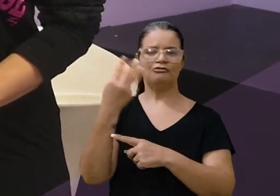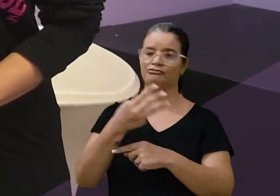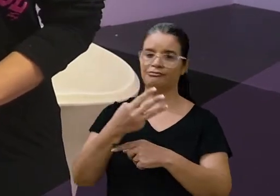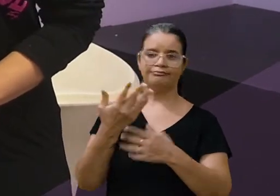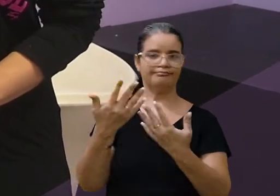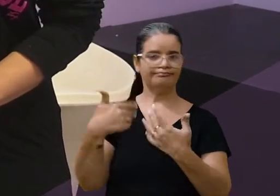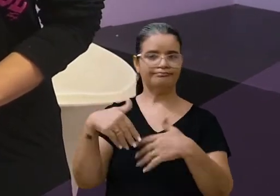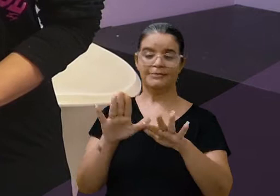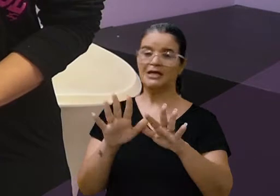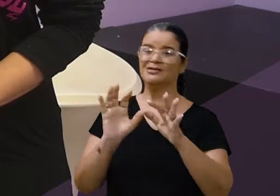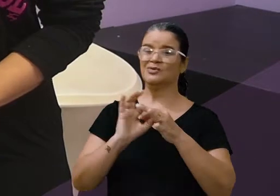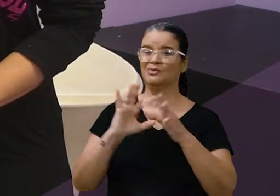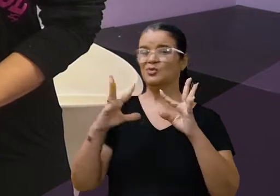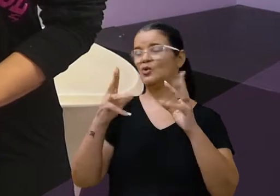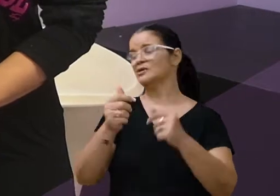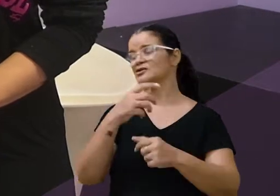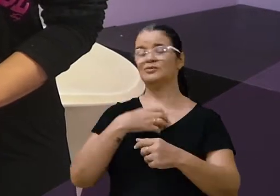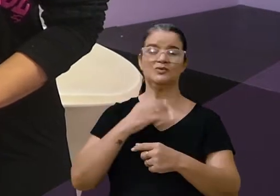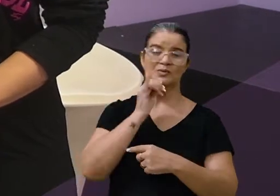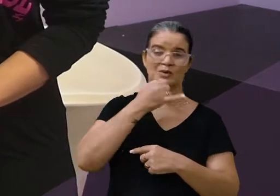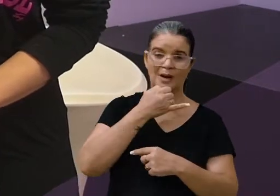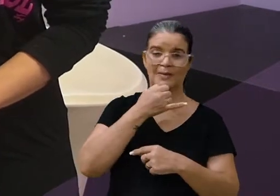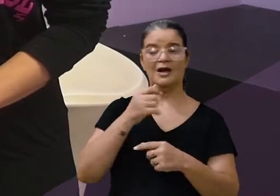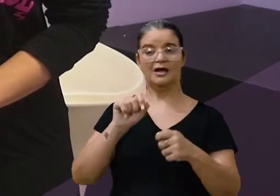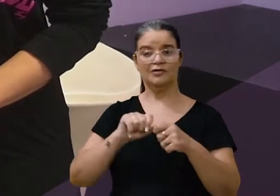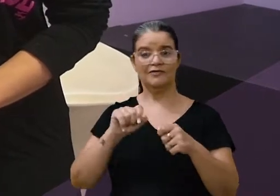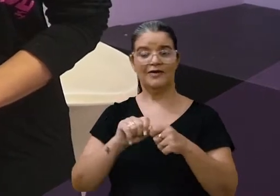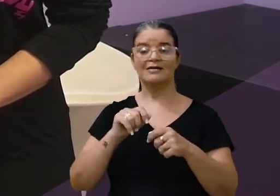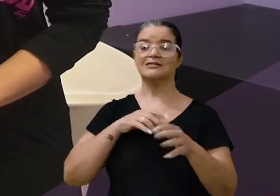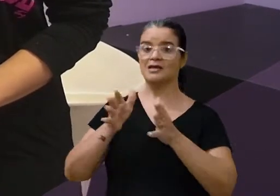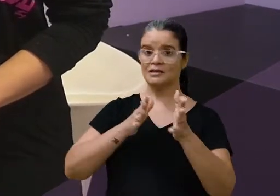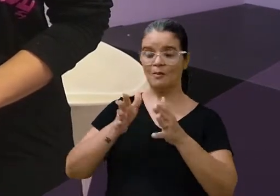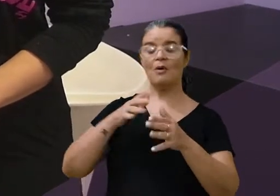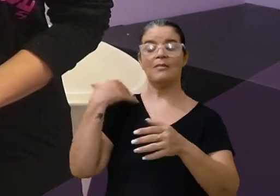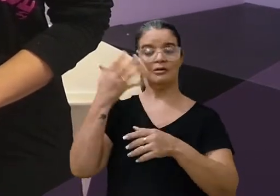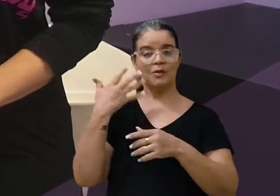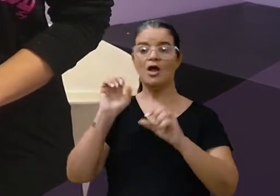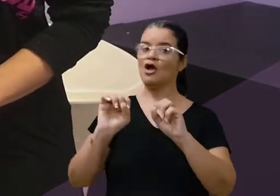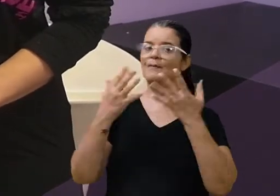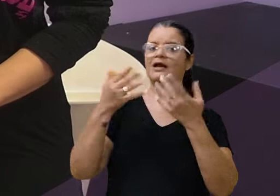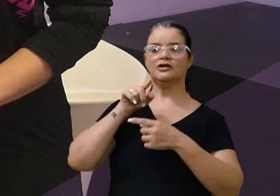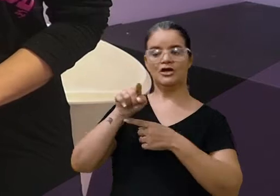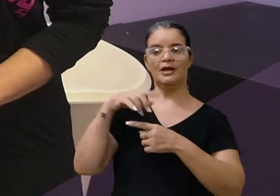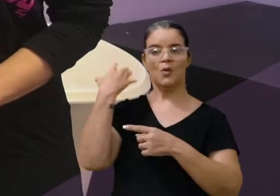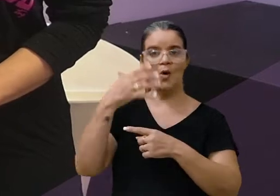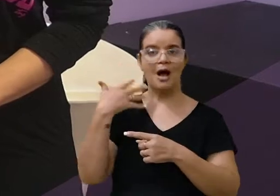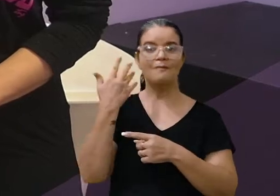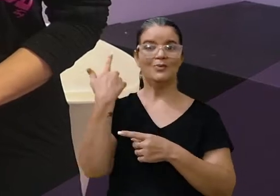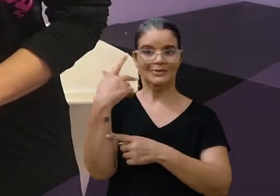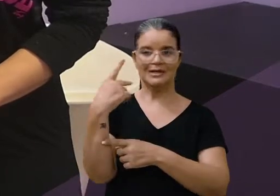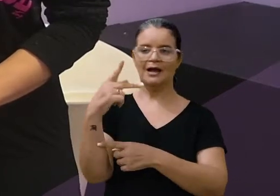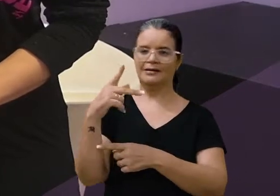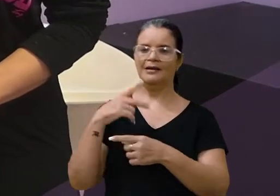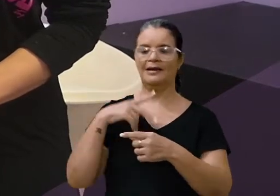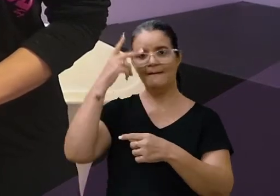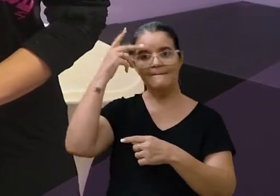terceiros. Então, isso deixou todo mundo muito abalado. Fazer esse momento agora, em homenagem a ele, com a